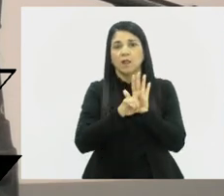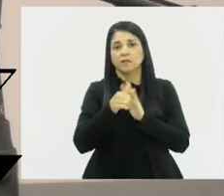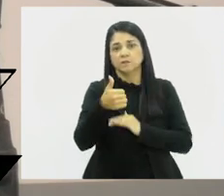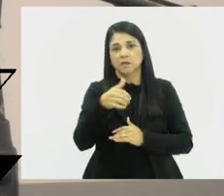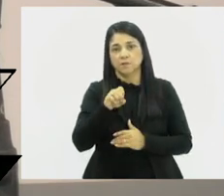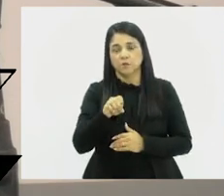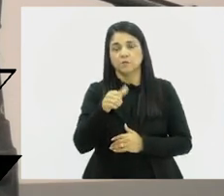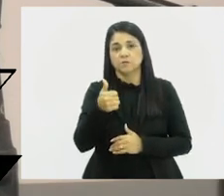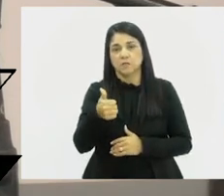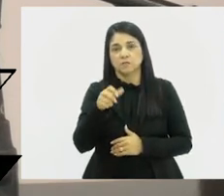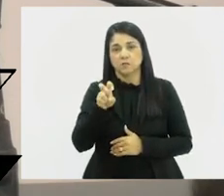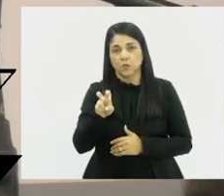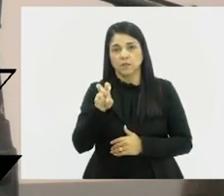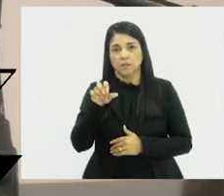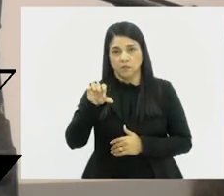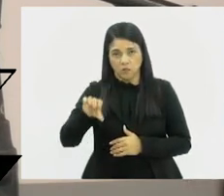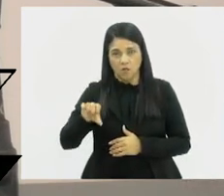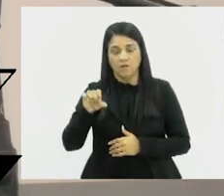10.159, de